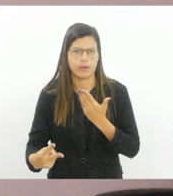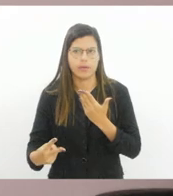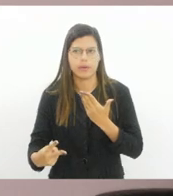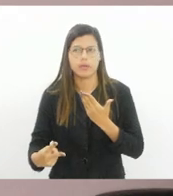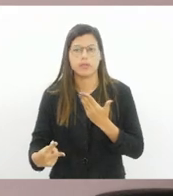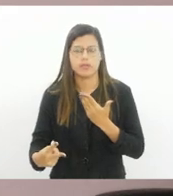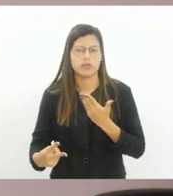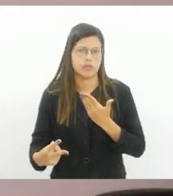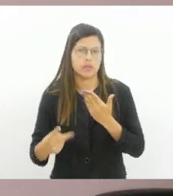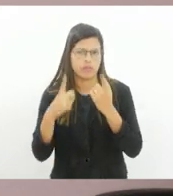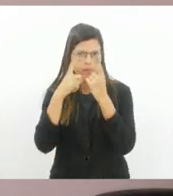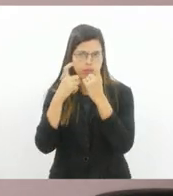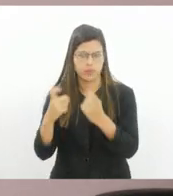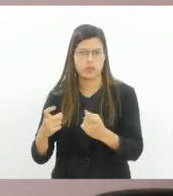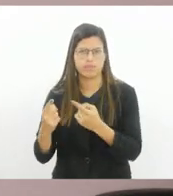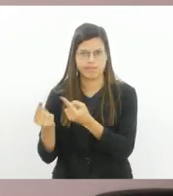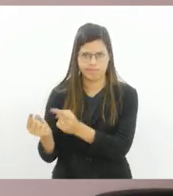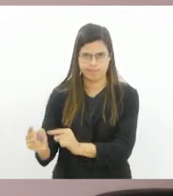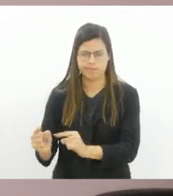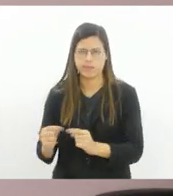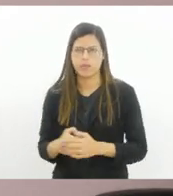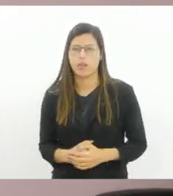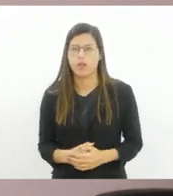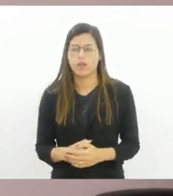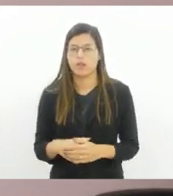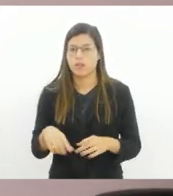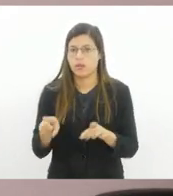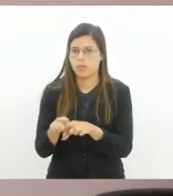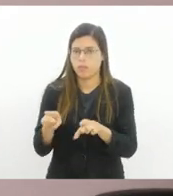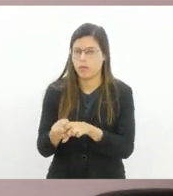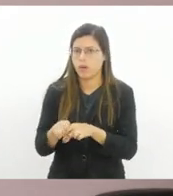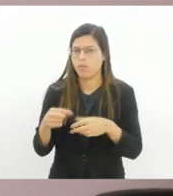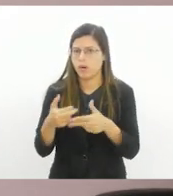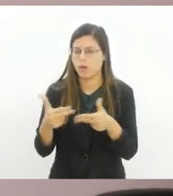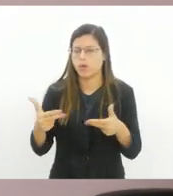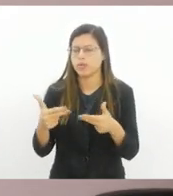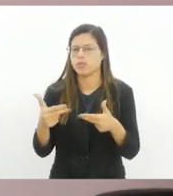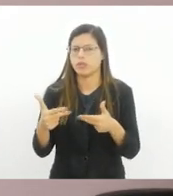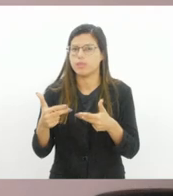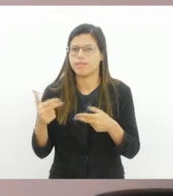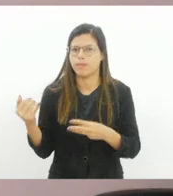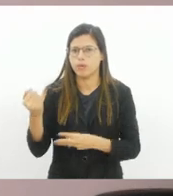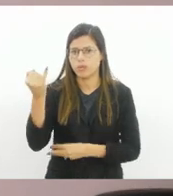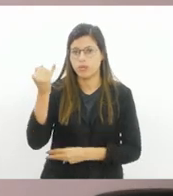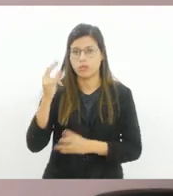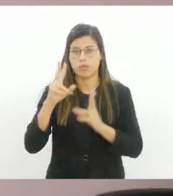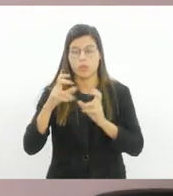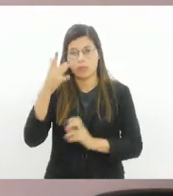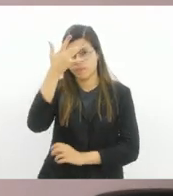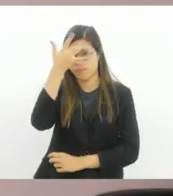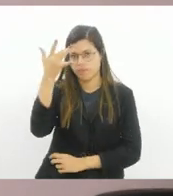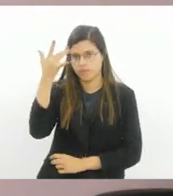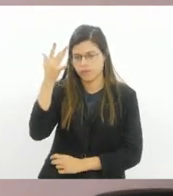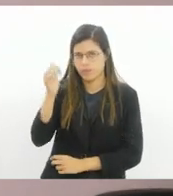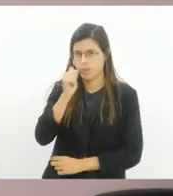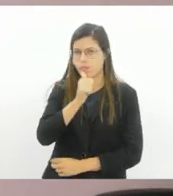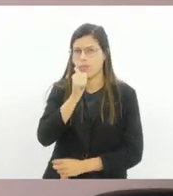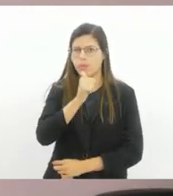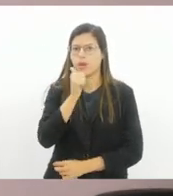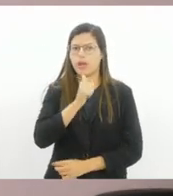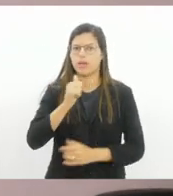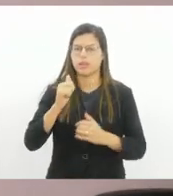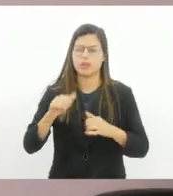eu trago também um fator que eu acho que é bastante significativo, que é a questão da saúde mental das mulheres que passam por